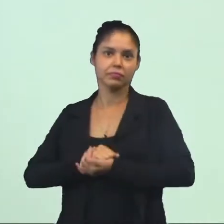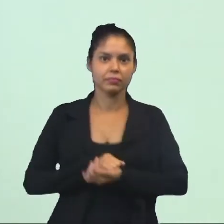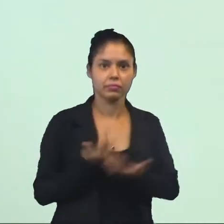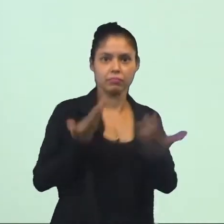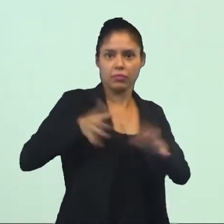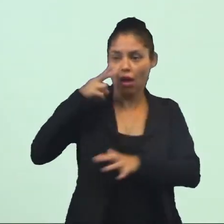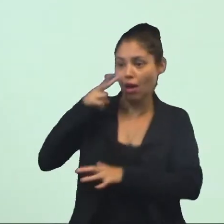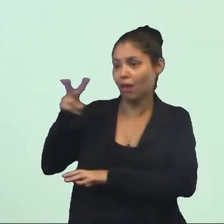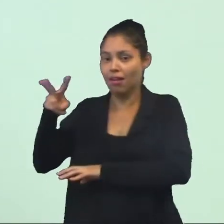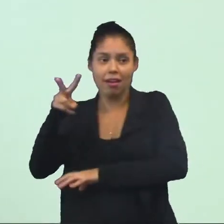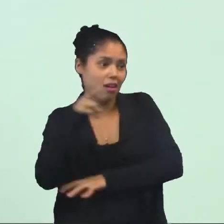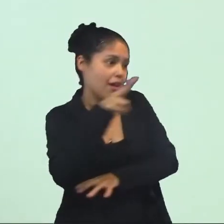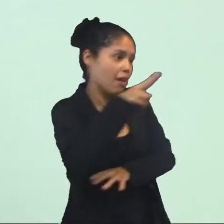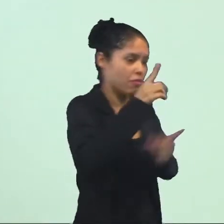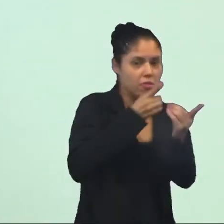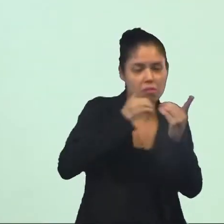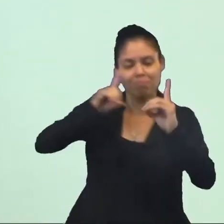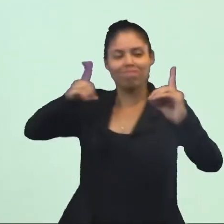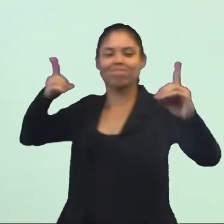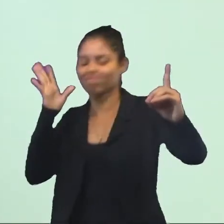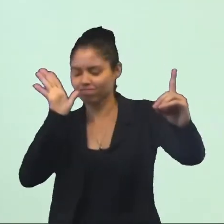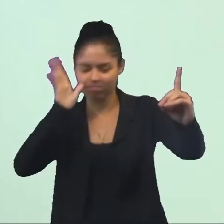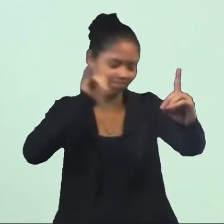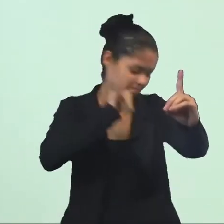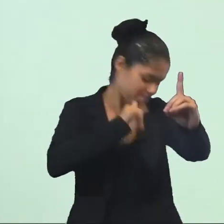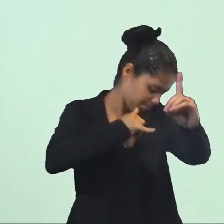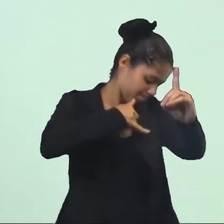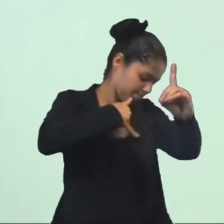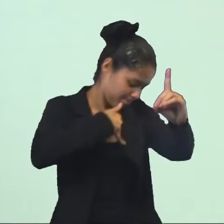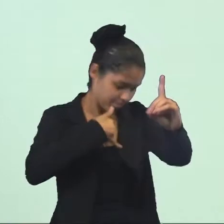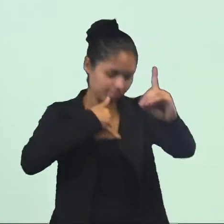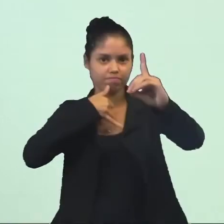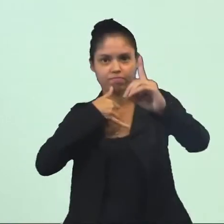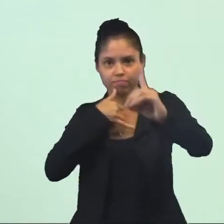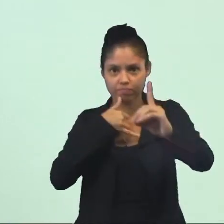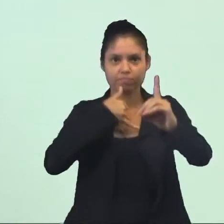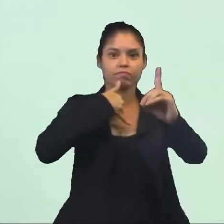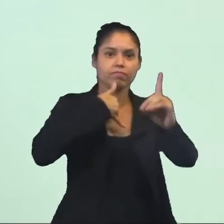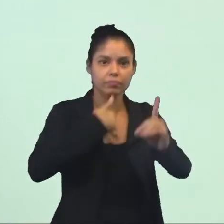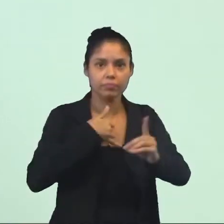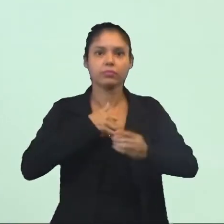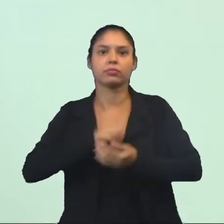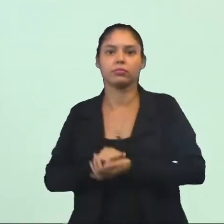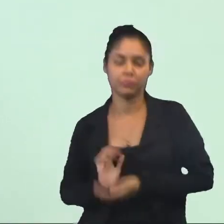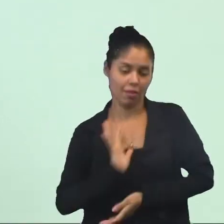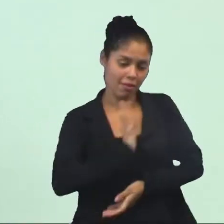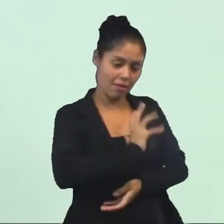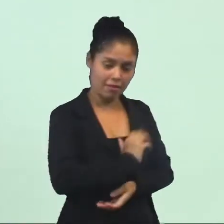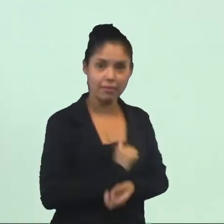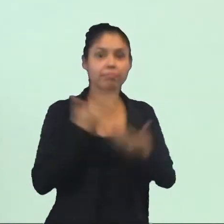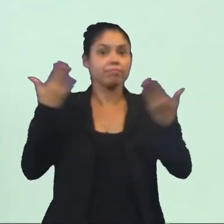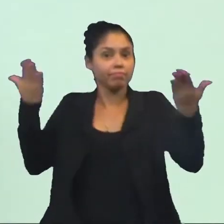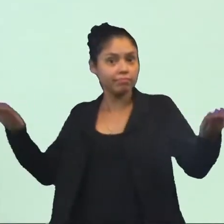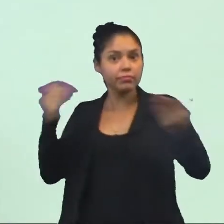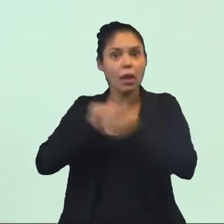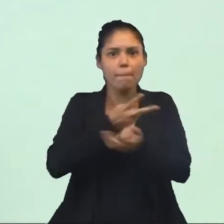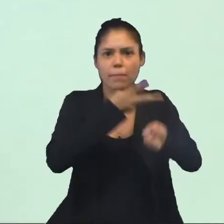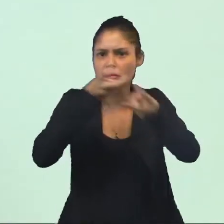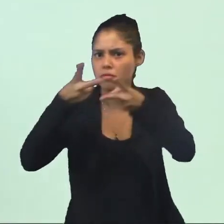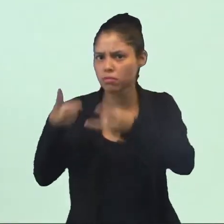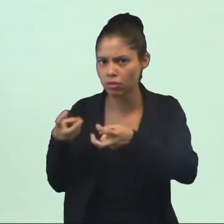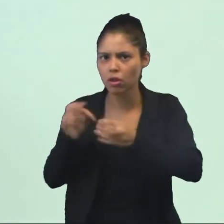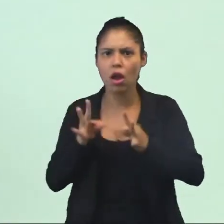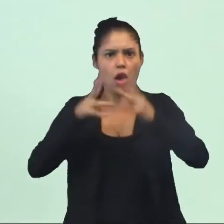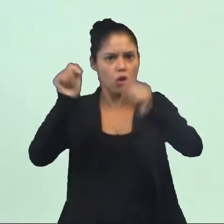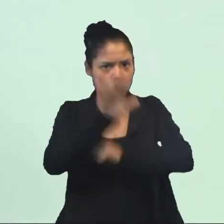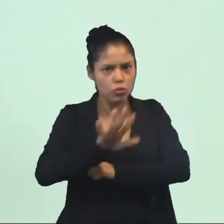eu não quero ver você chorar deixa aqui então perceba aqui